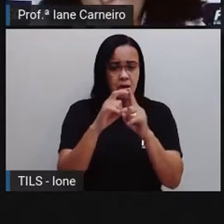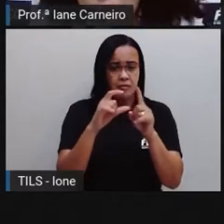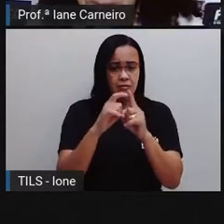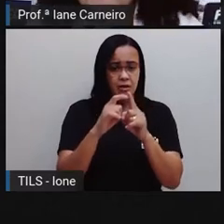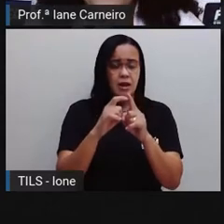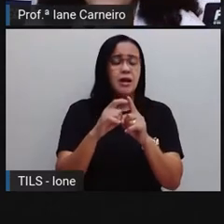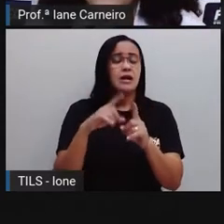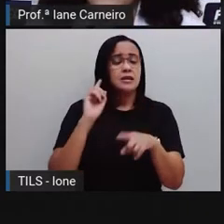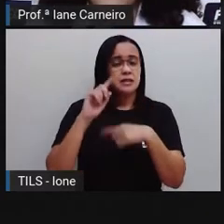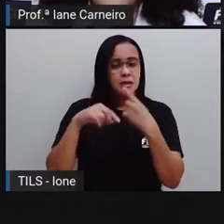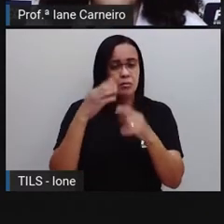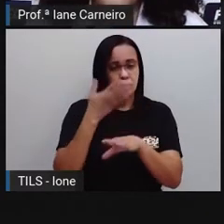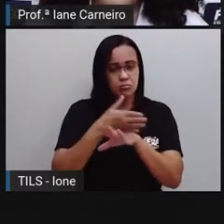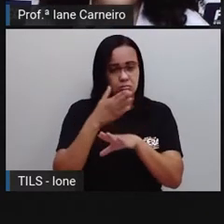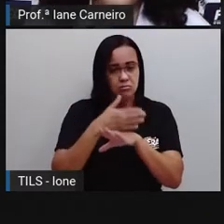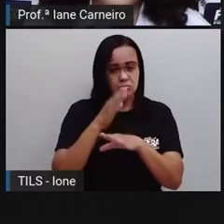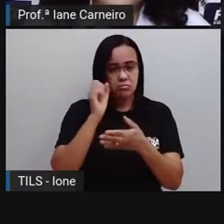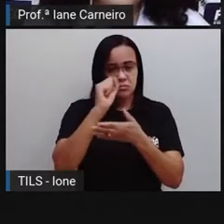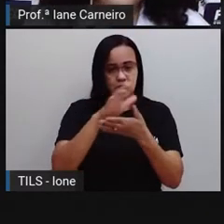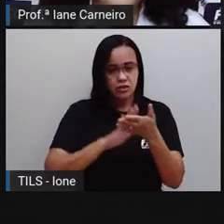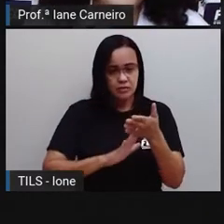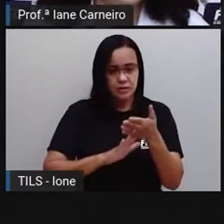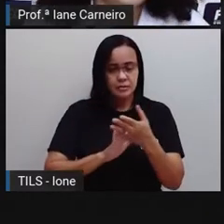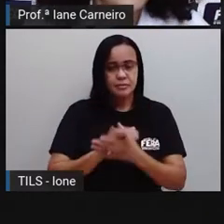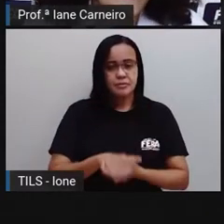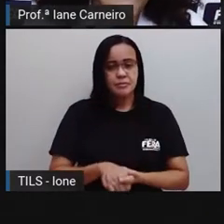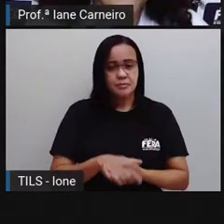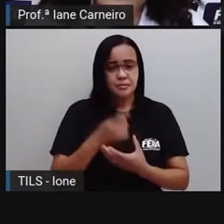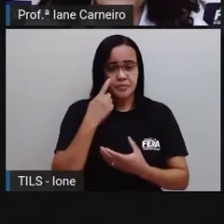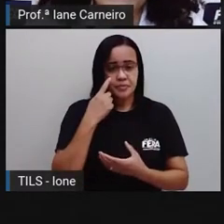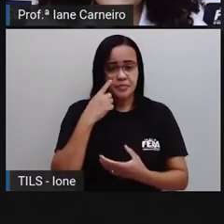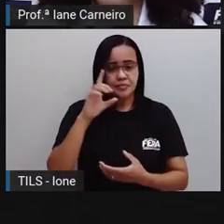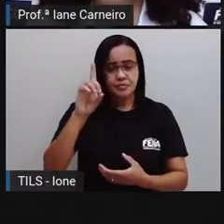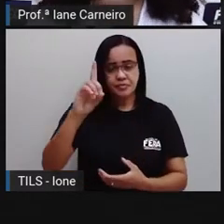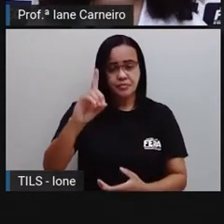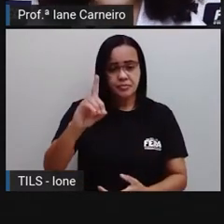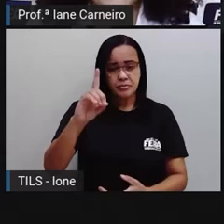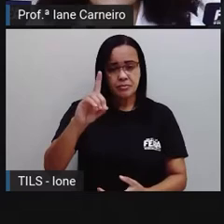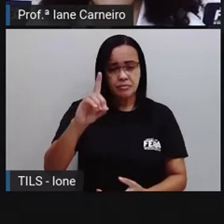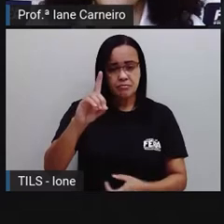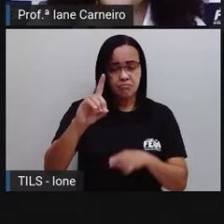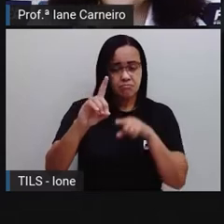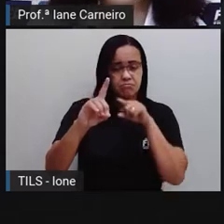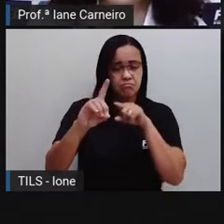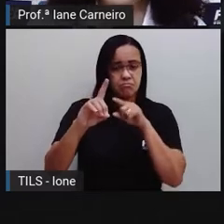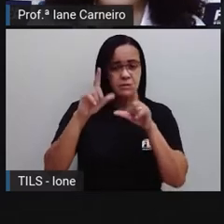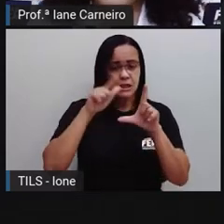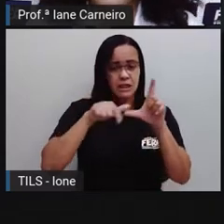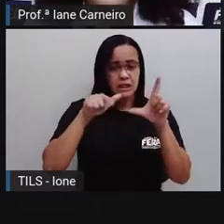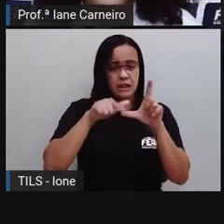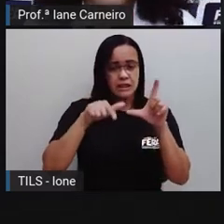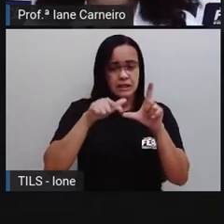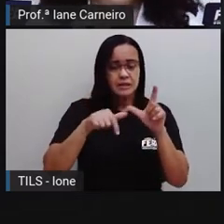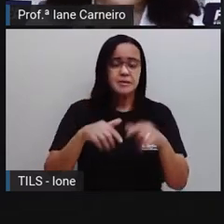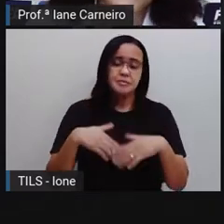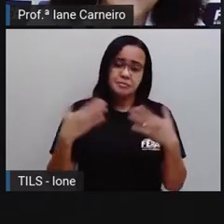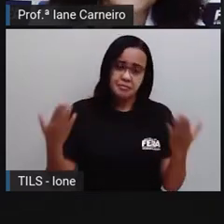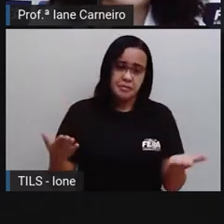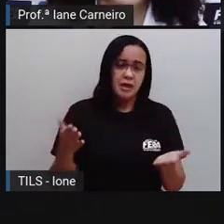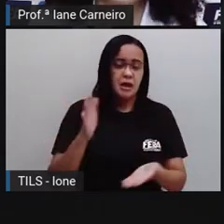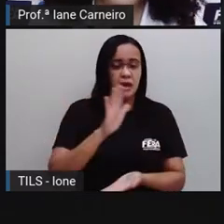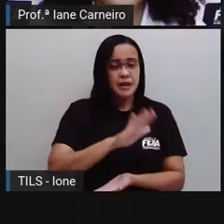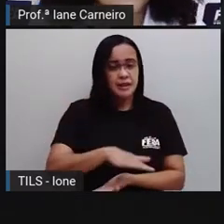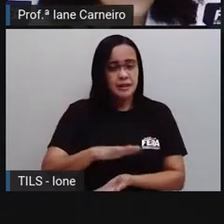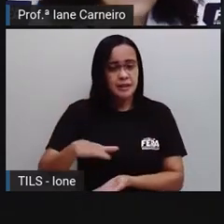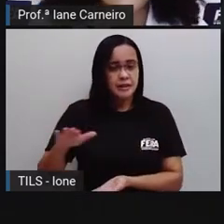já já é a que hora que eu dei que ela falou né que é comum As vezes algumas crianças